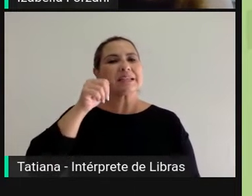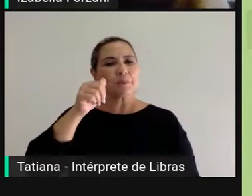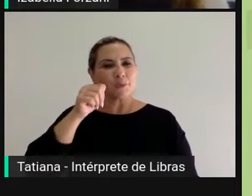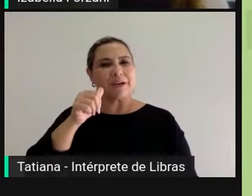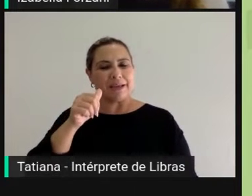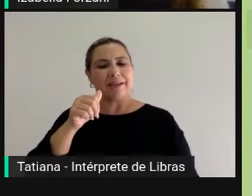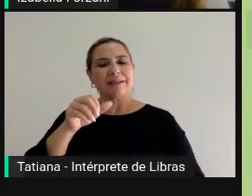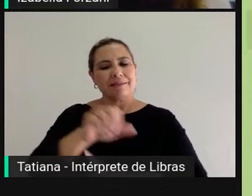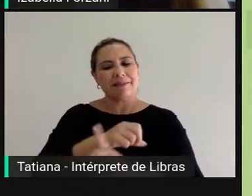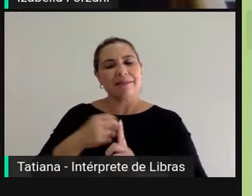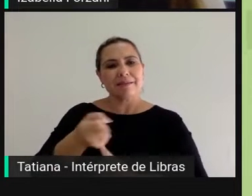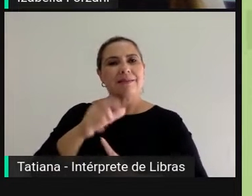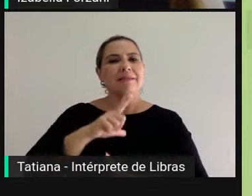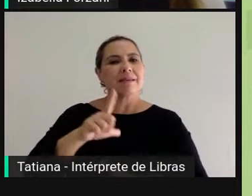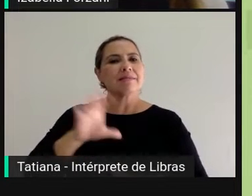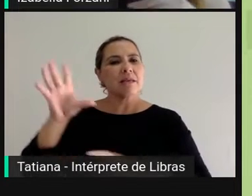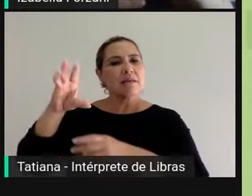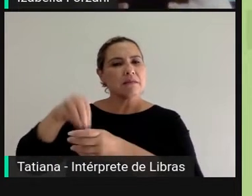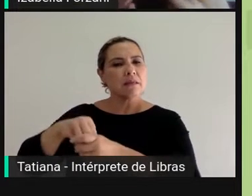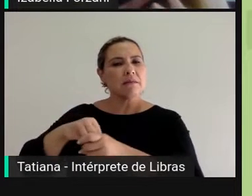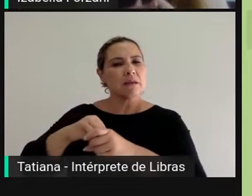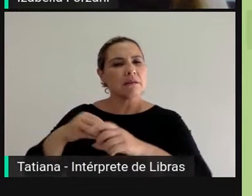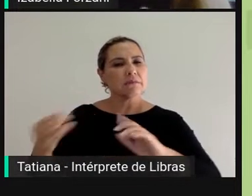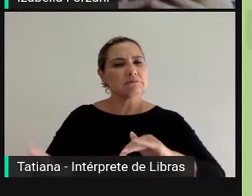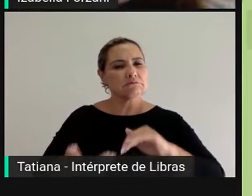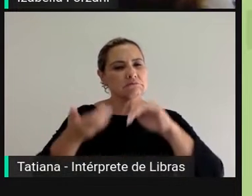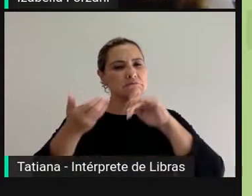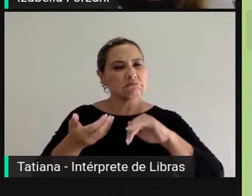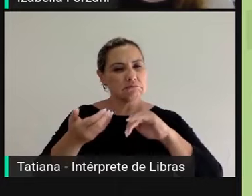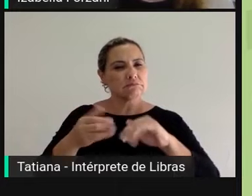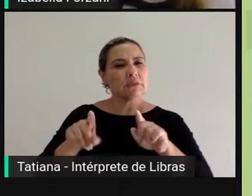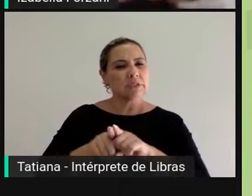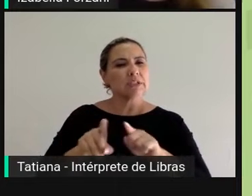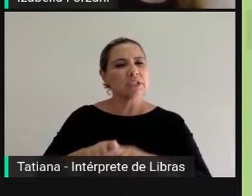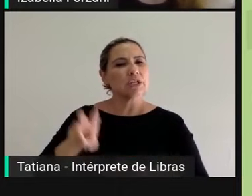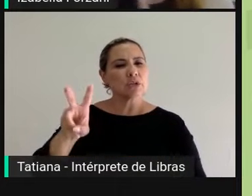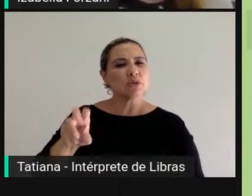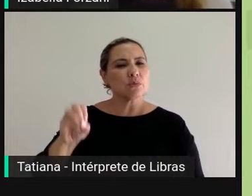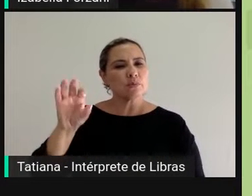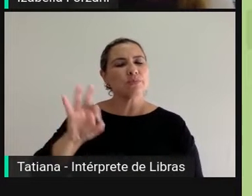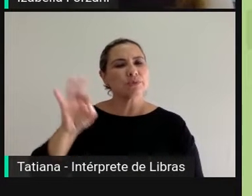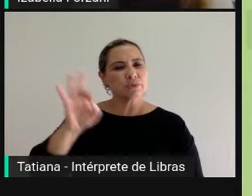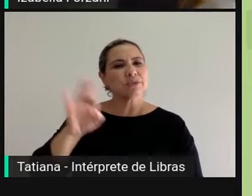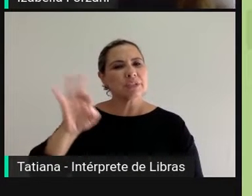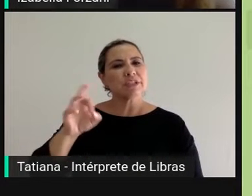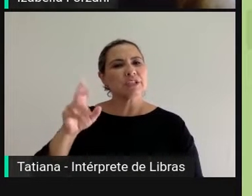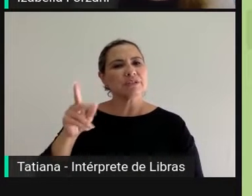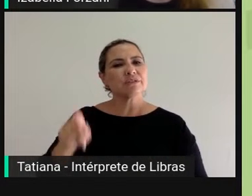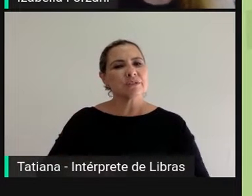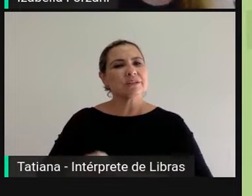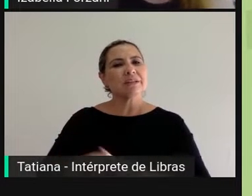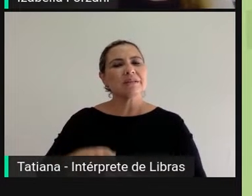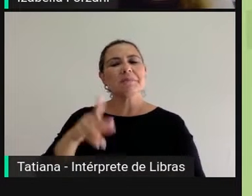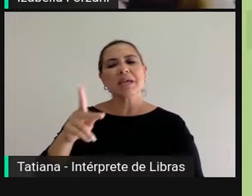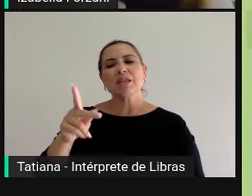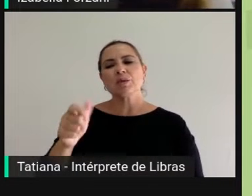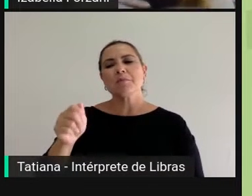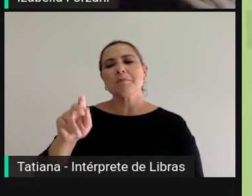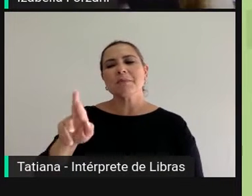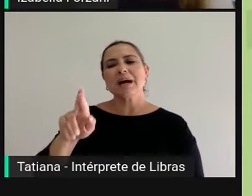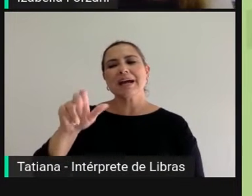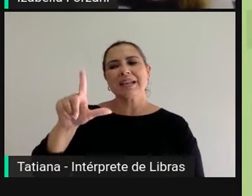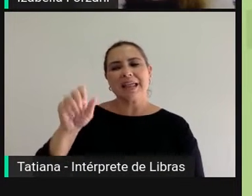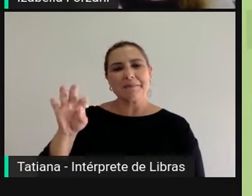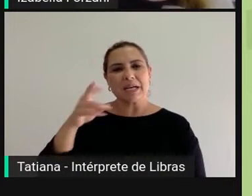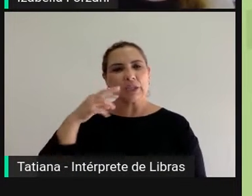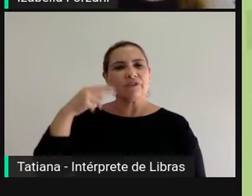ter 50% dentro do parlamento. Se os negros são 50%, então tem que ter 50% de negros, enfim. E